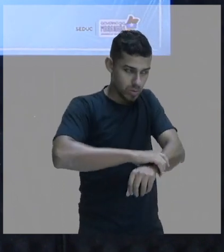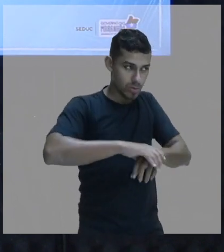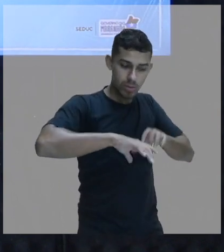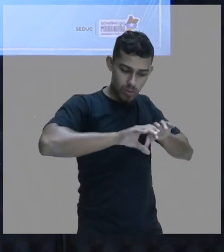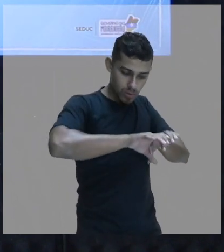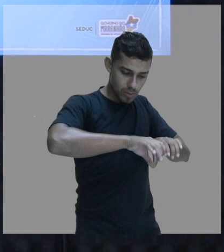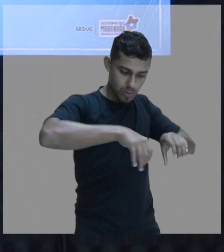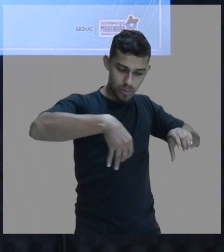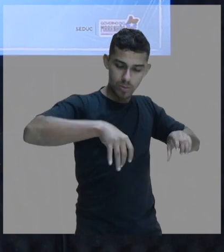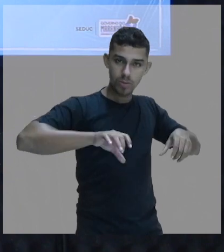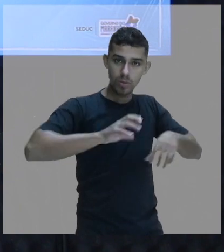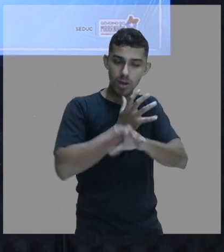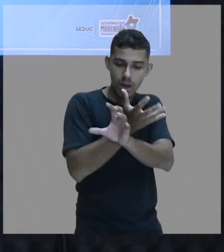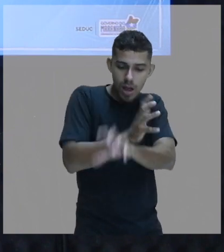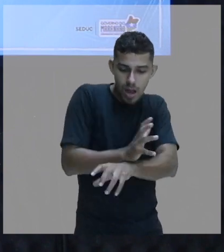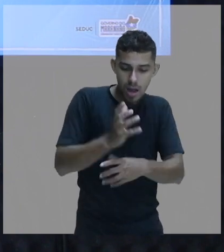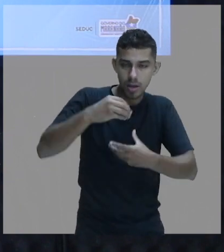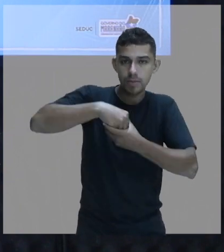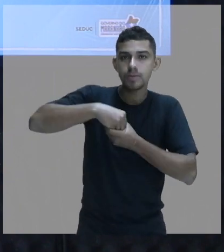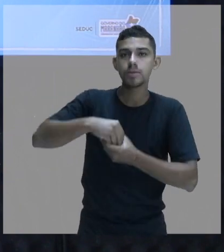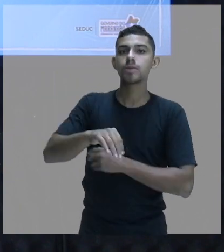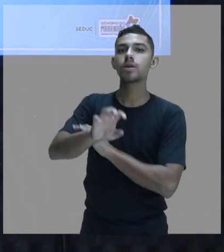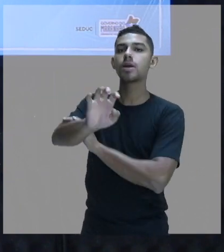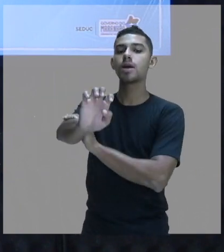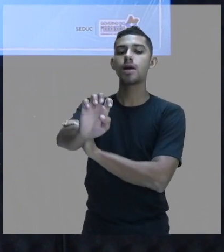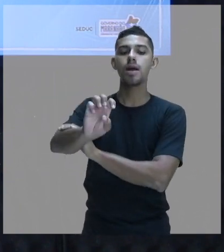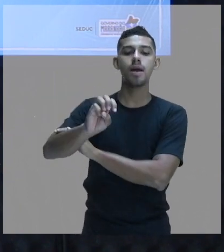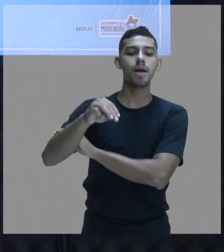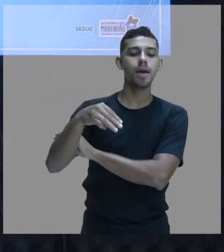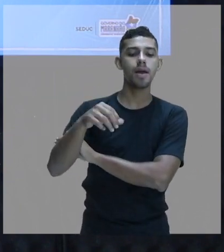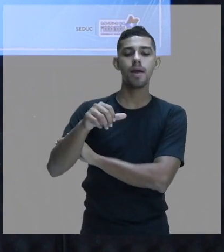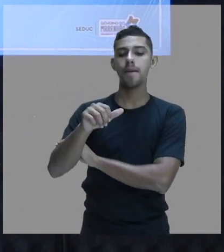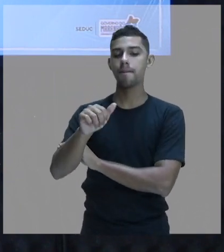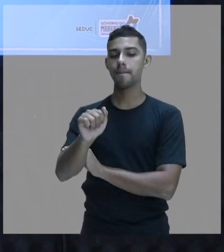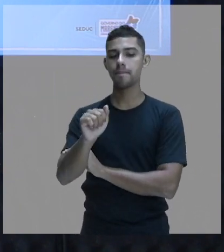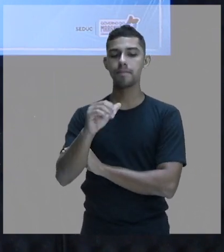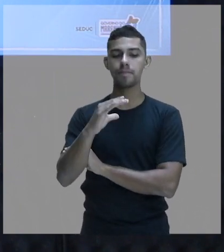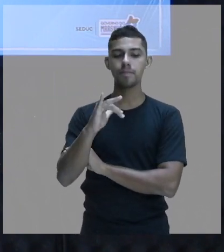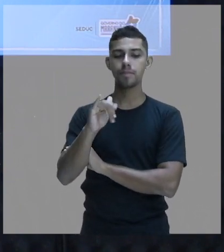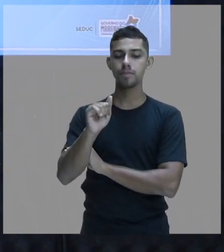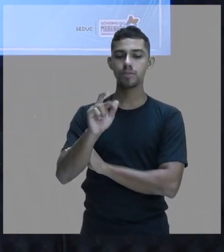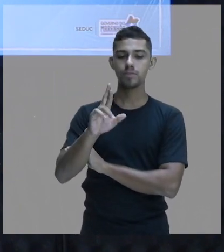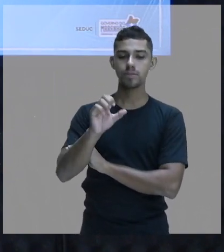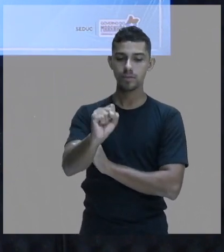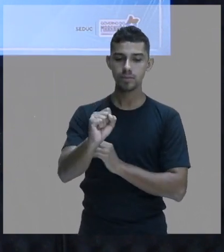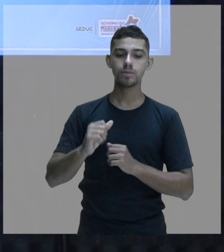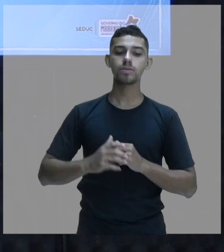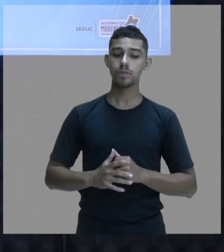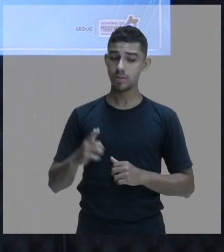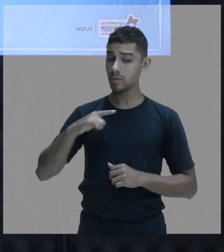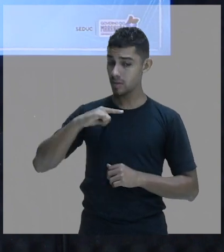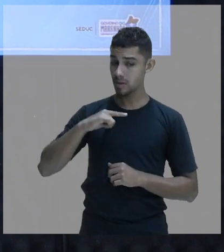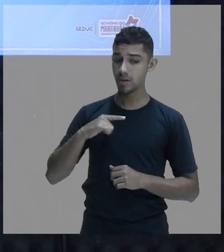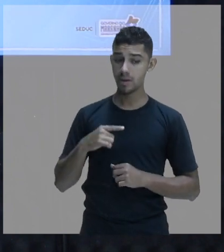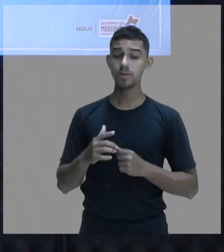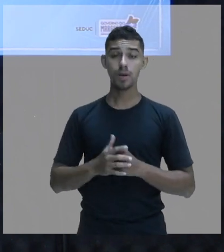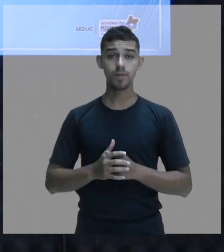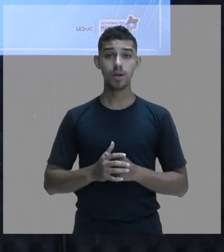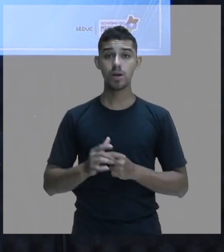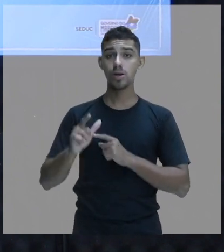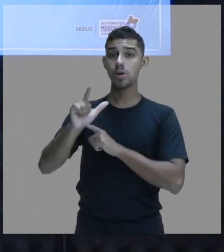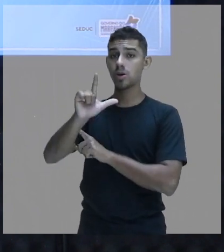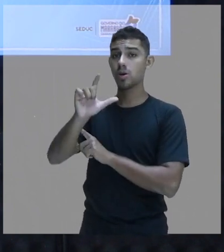produção das hemácias. Dentro dos ossos que existe essa produção de células sanguíneas, das hemácias.